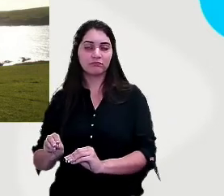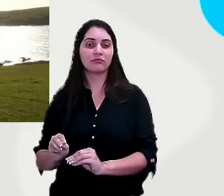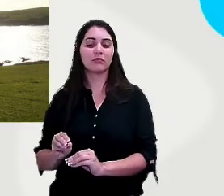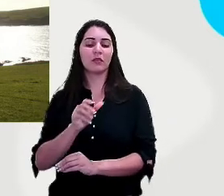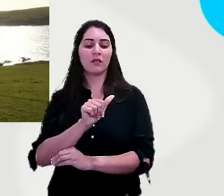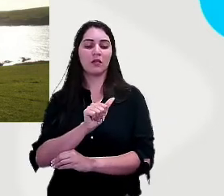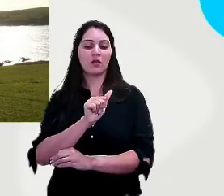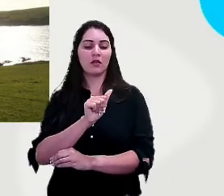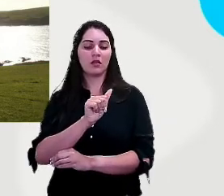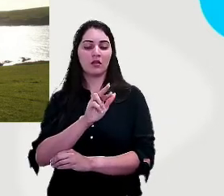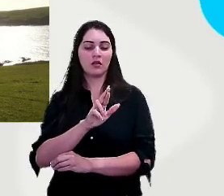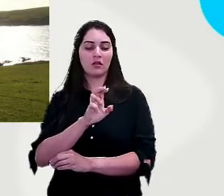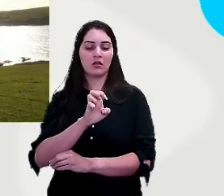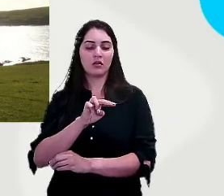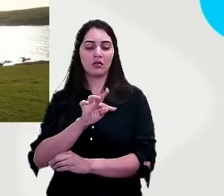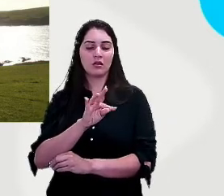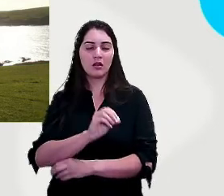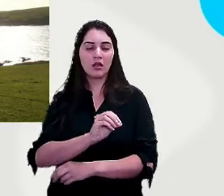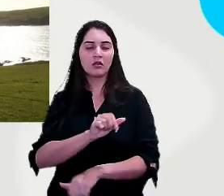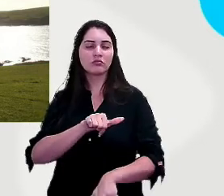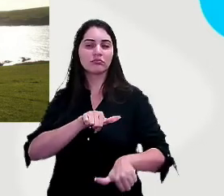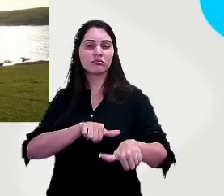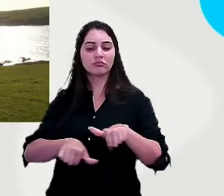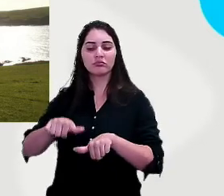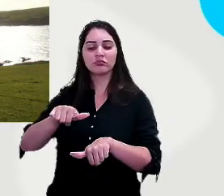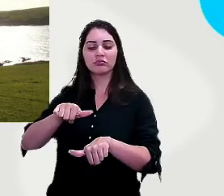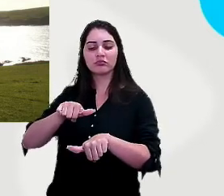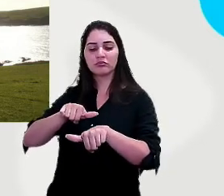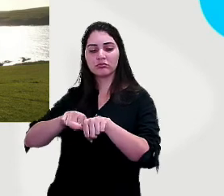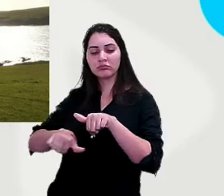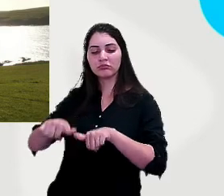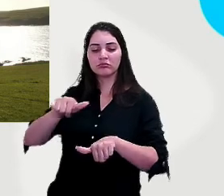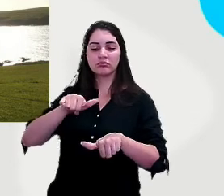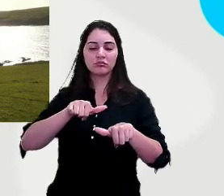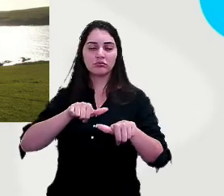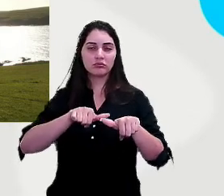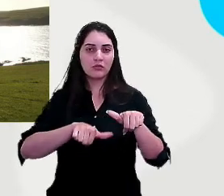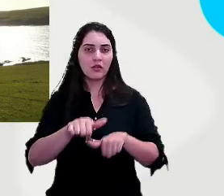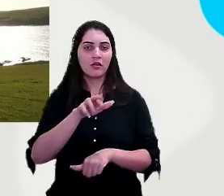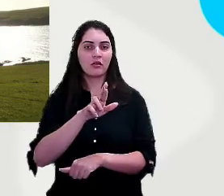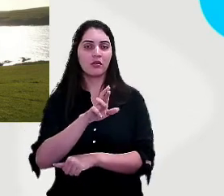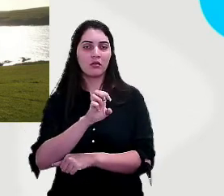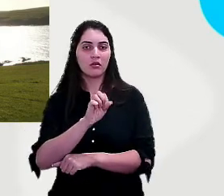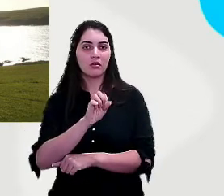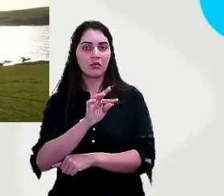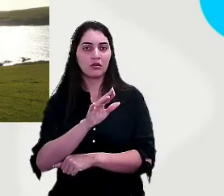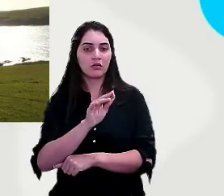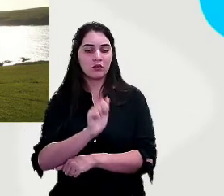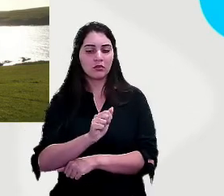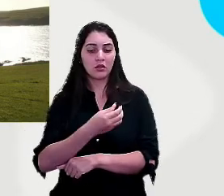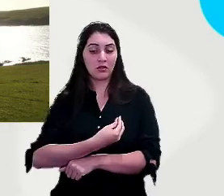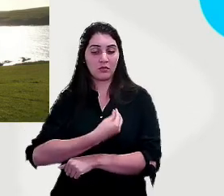foi ali solidificando, depois de ter posto a restinga, né, ali a presença ali também